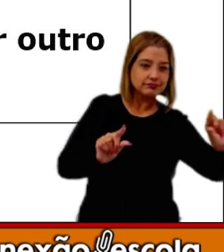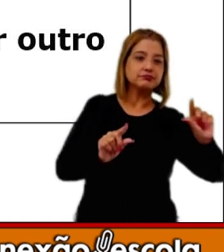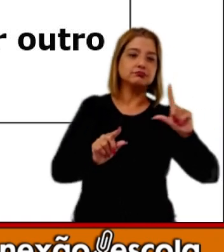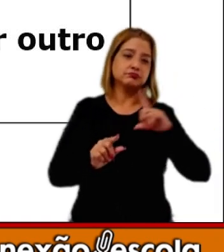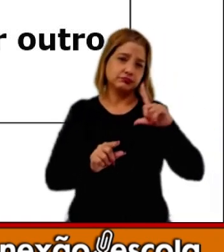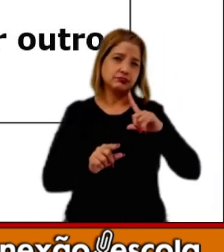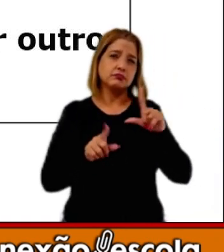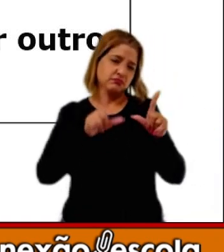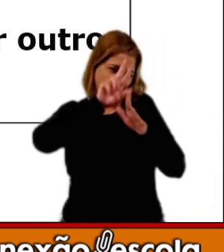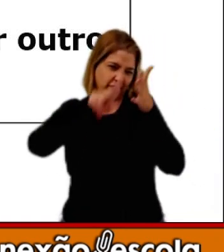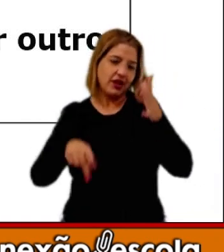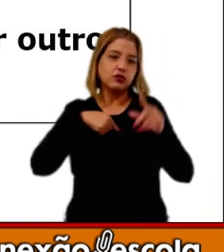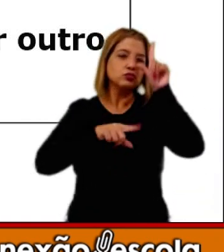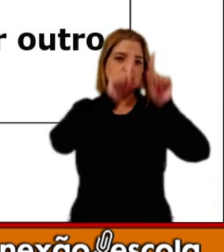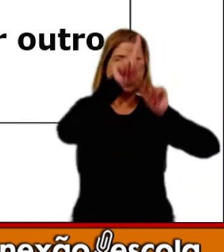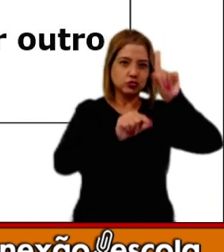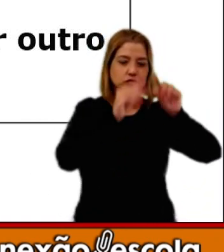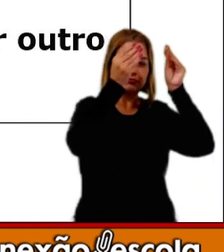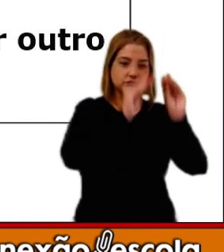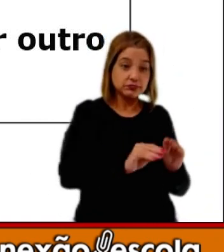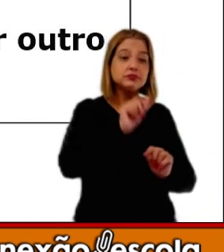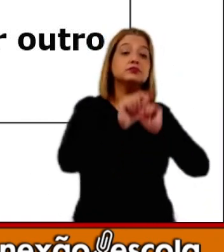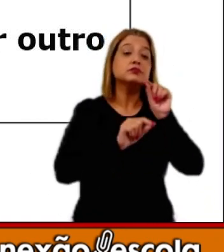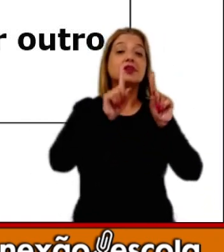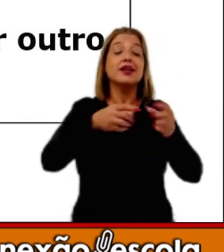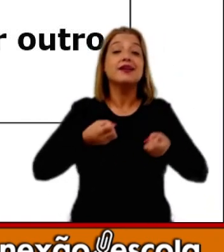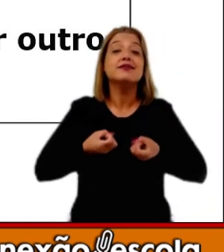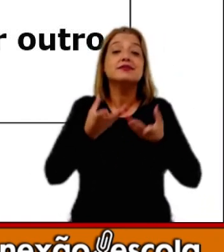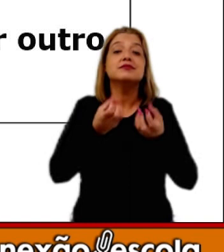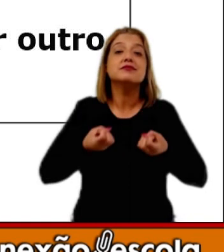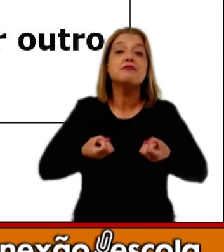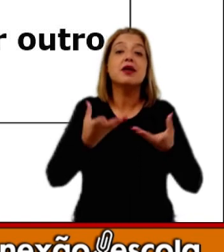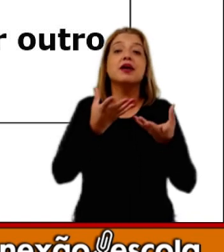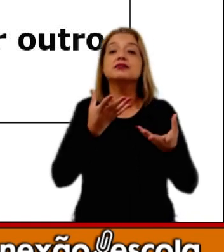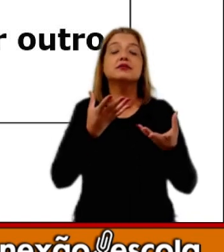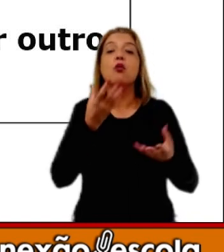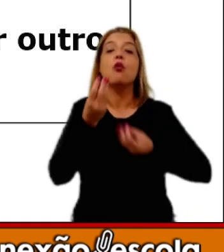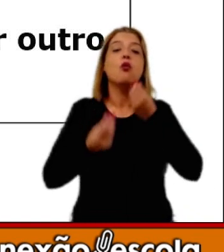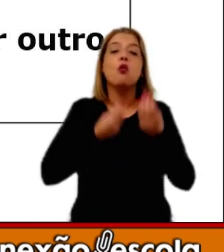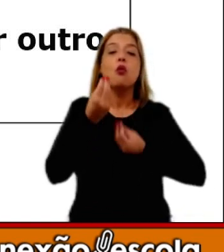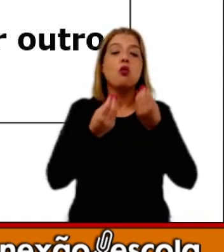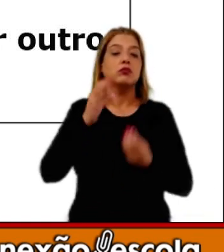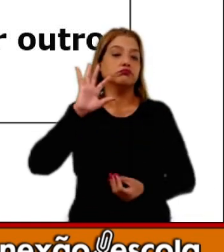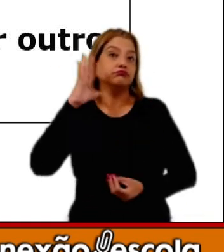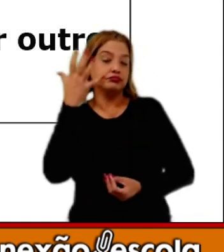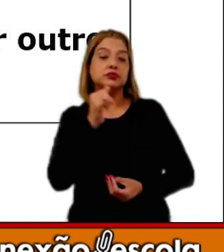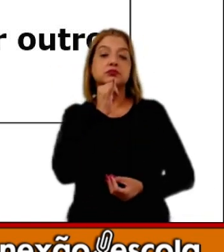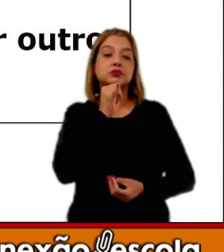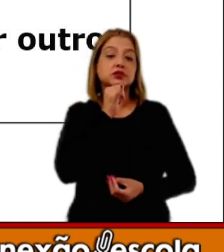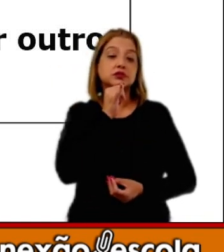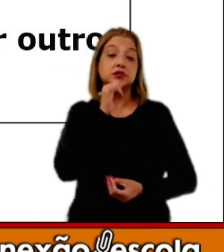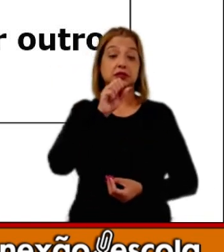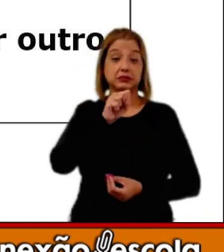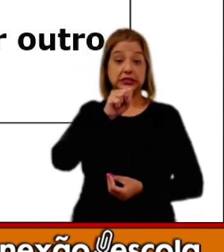finalizei aí a gente Expresso condition para expressar condição e eu tenho em dois exemplos bom né que tem com isso